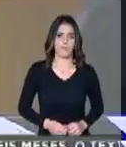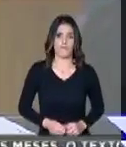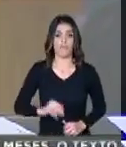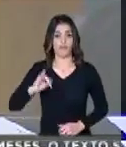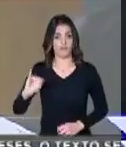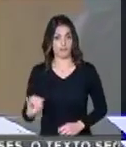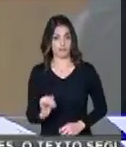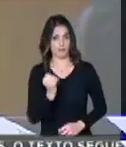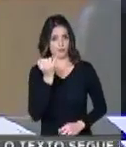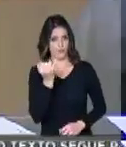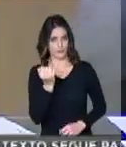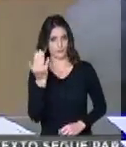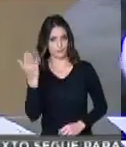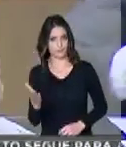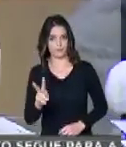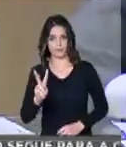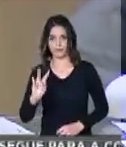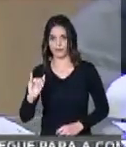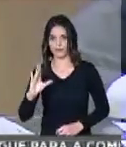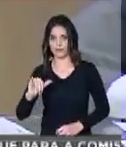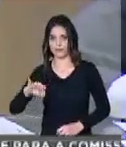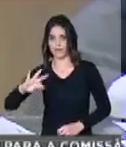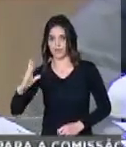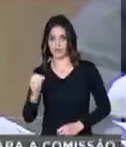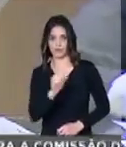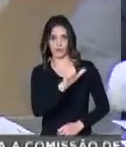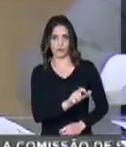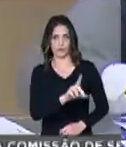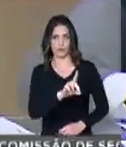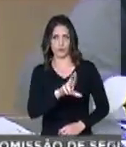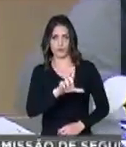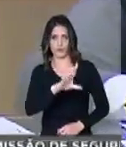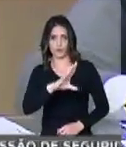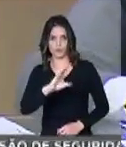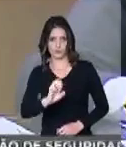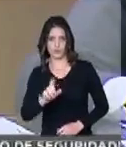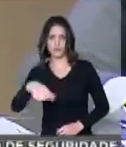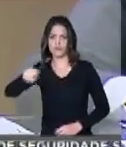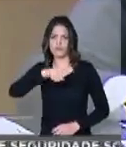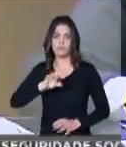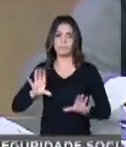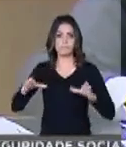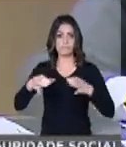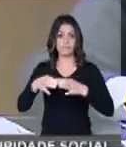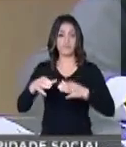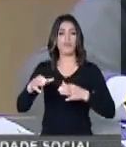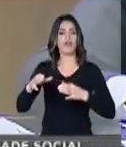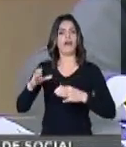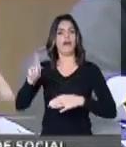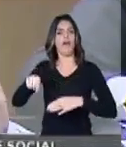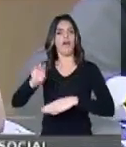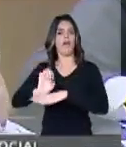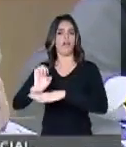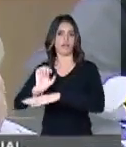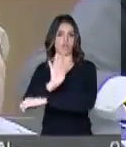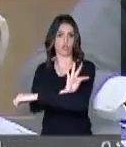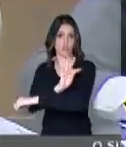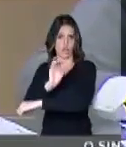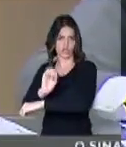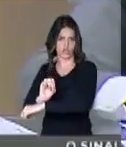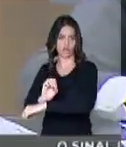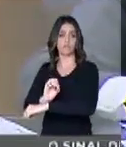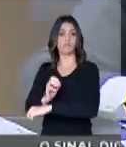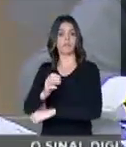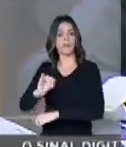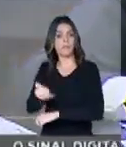Deputados, aproveito, deputado Vicentim, deputada Dulce, todos os membros, toda a bancada Tocantins, para fazer um